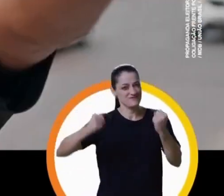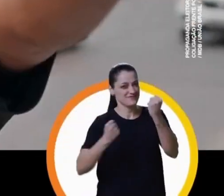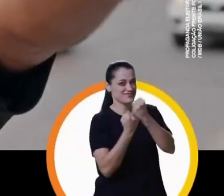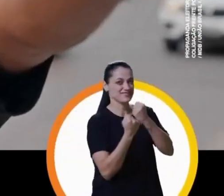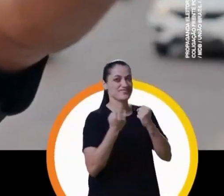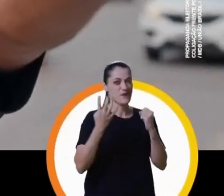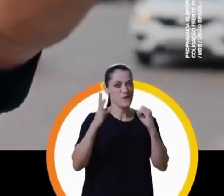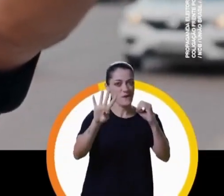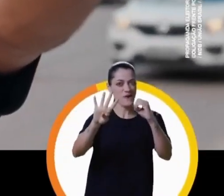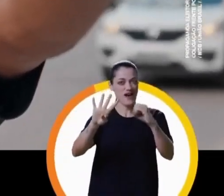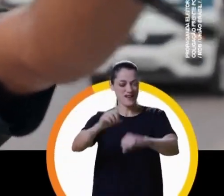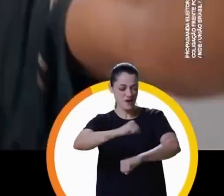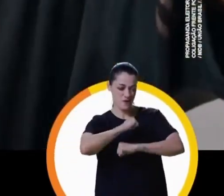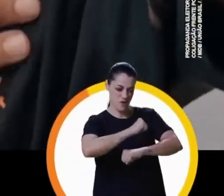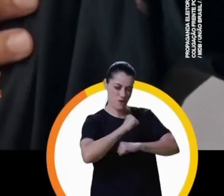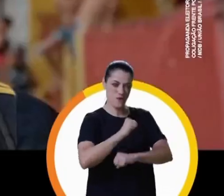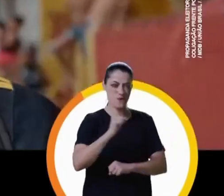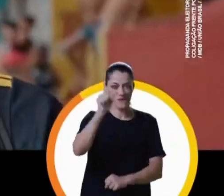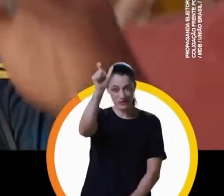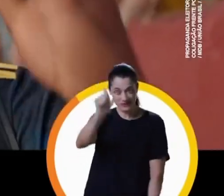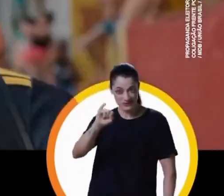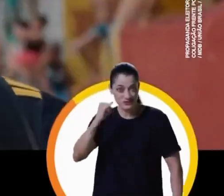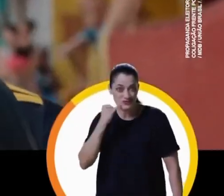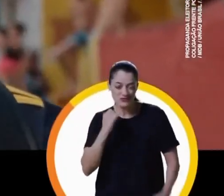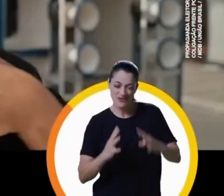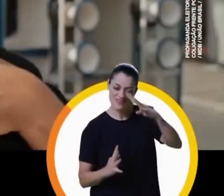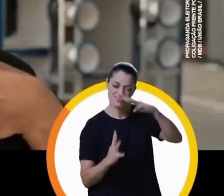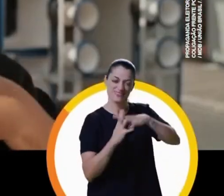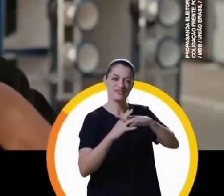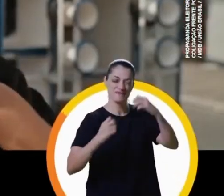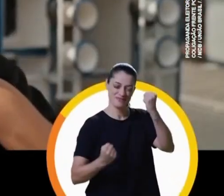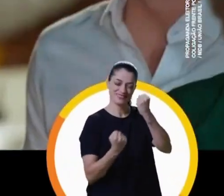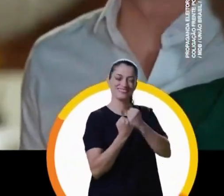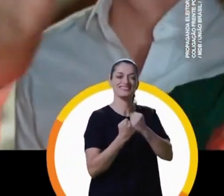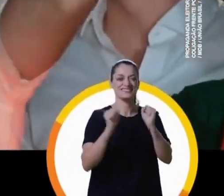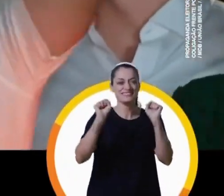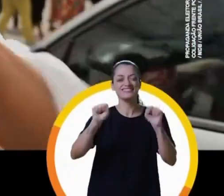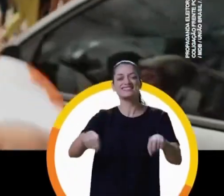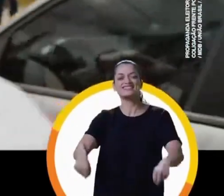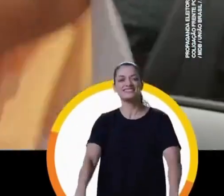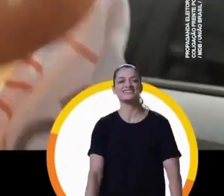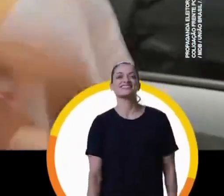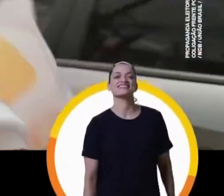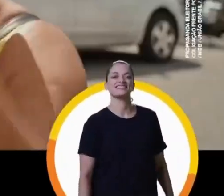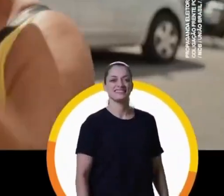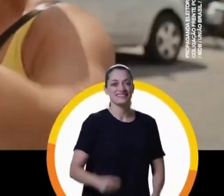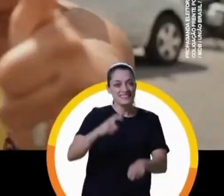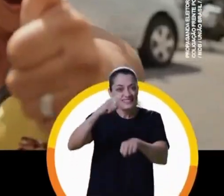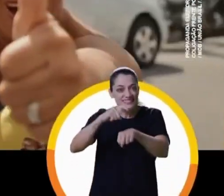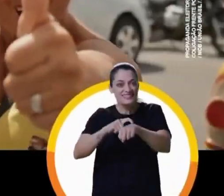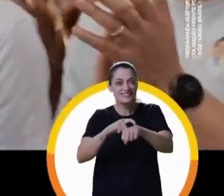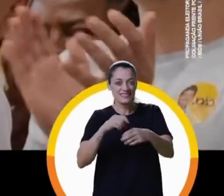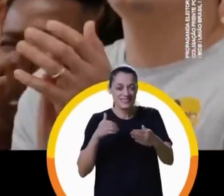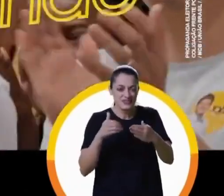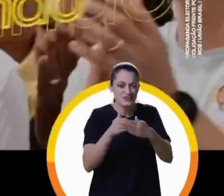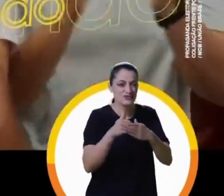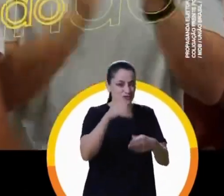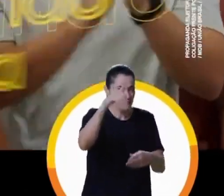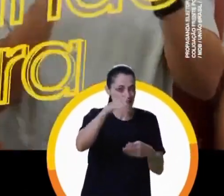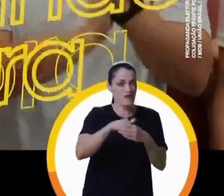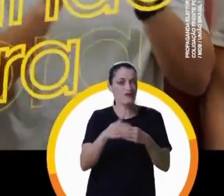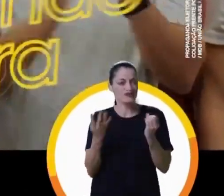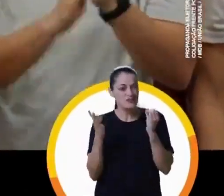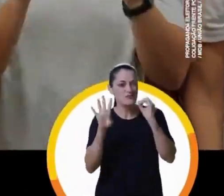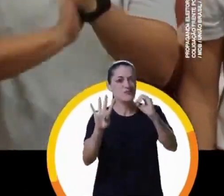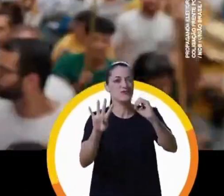Tô fechado, hein, é 40. Tá estourado, é o homem do momento. Recife tá com você, João. É 40 e confirma. Tá chegando o dia, tá chegando